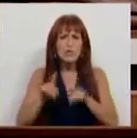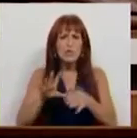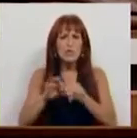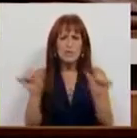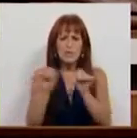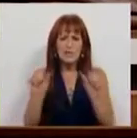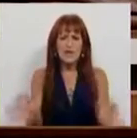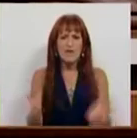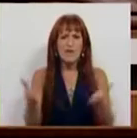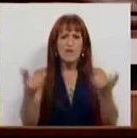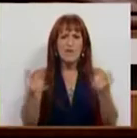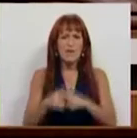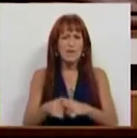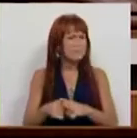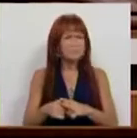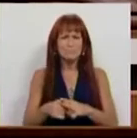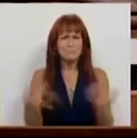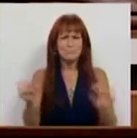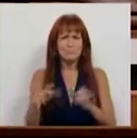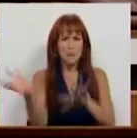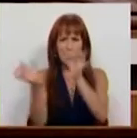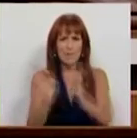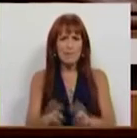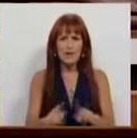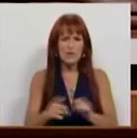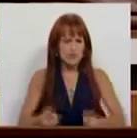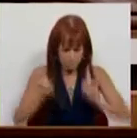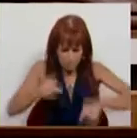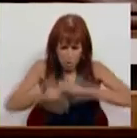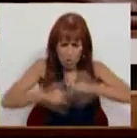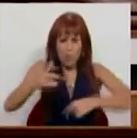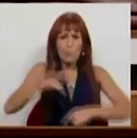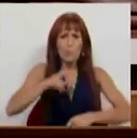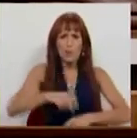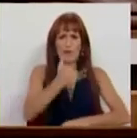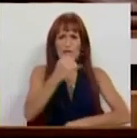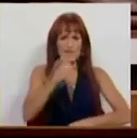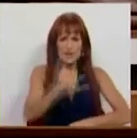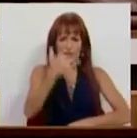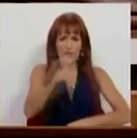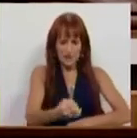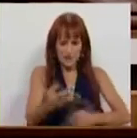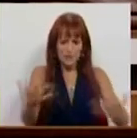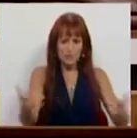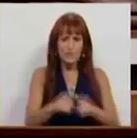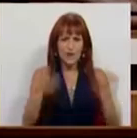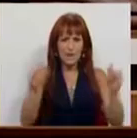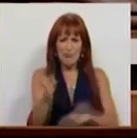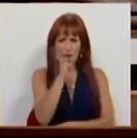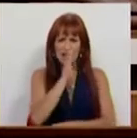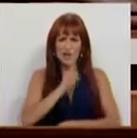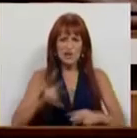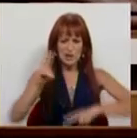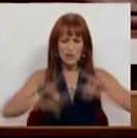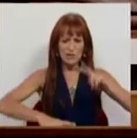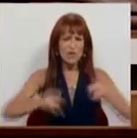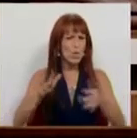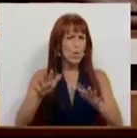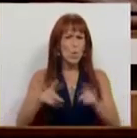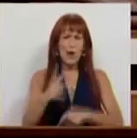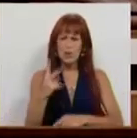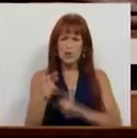sistemas de incentivos, que não se encontravam preparados para o arranque do Portugal 2020. A baixa execução financeira,